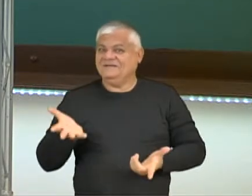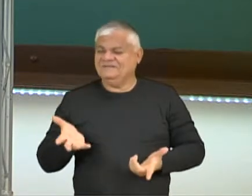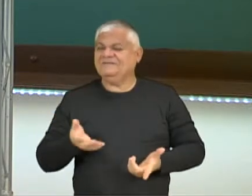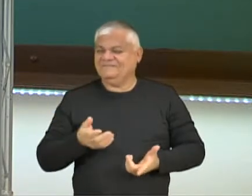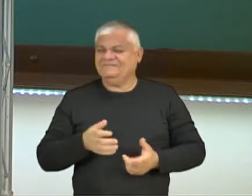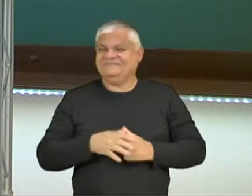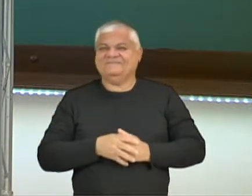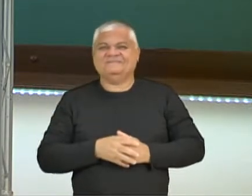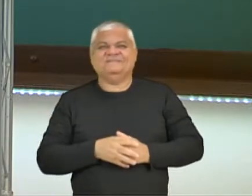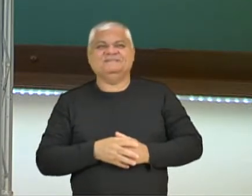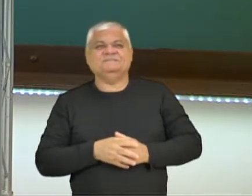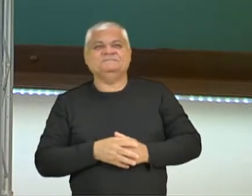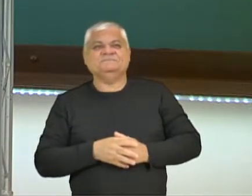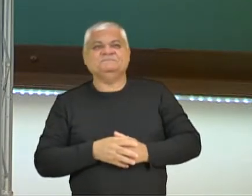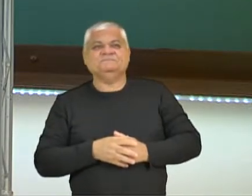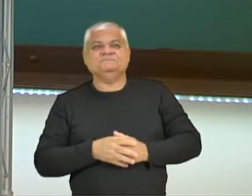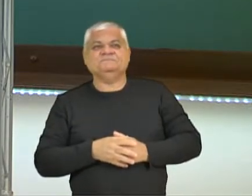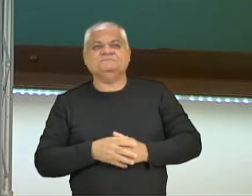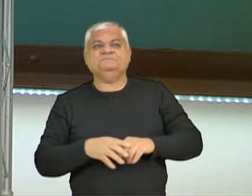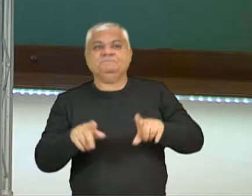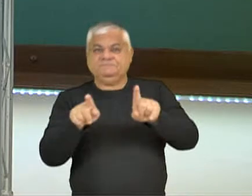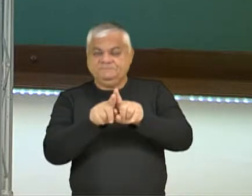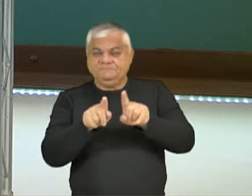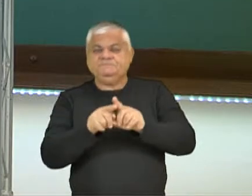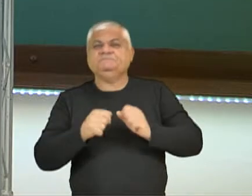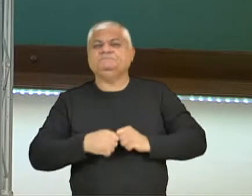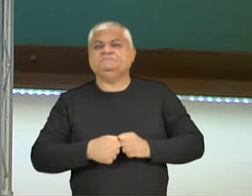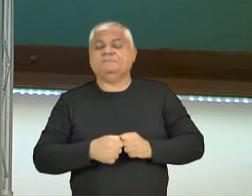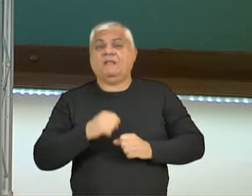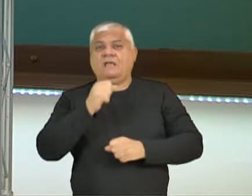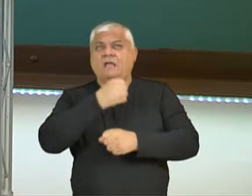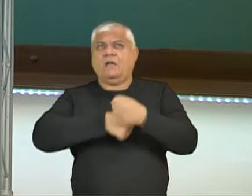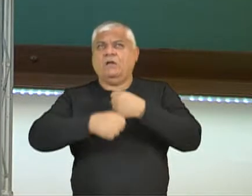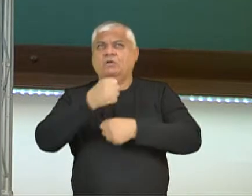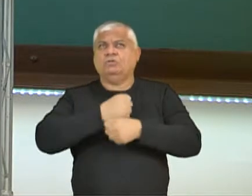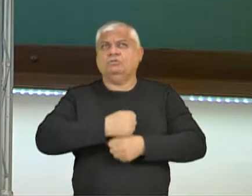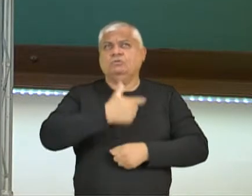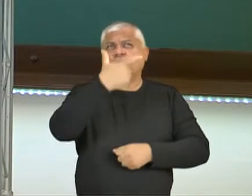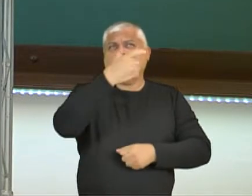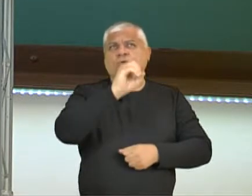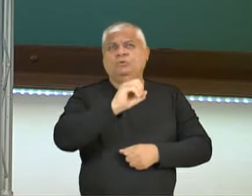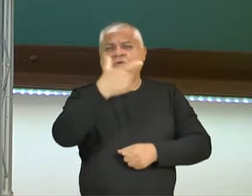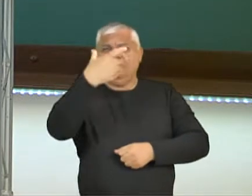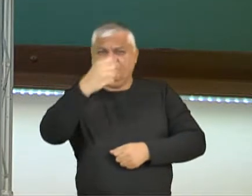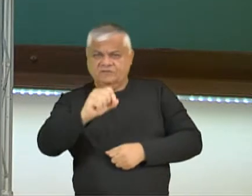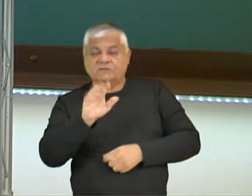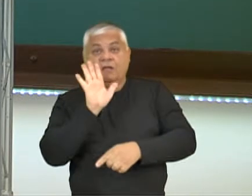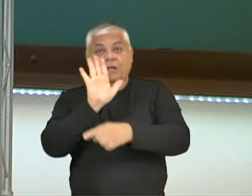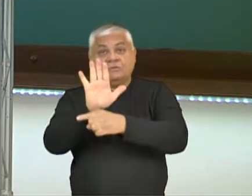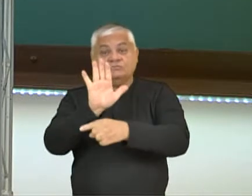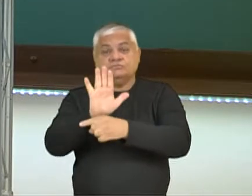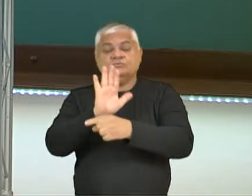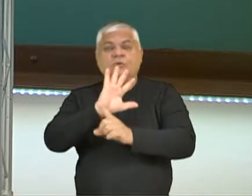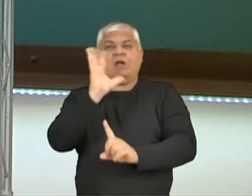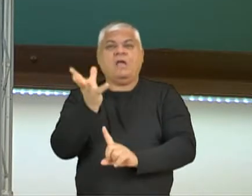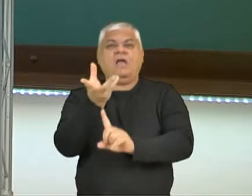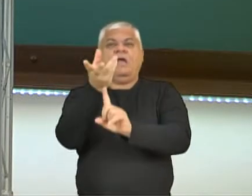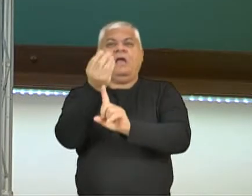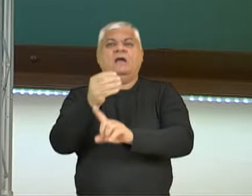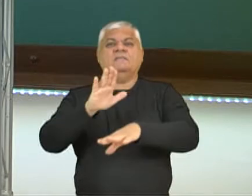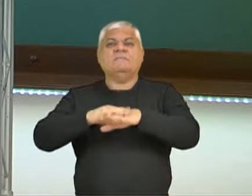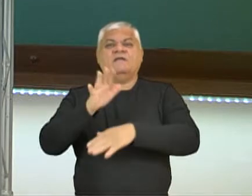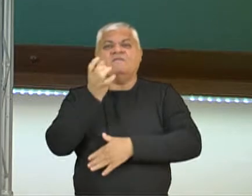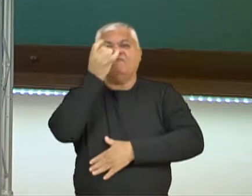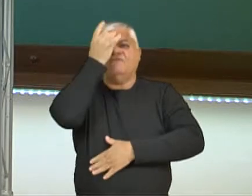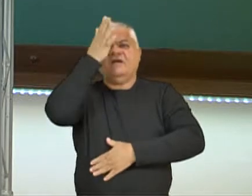aí numa atividade. Também foram realizados ao longo de 2020, o que contribuiu mesmo para tornar a arte mais